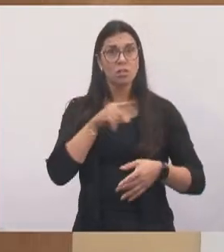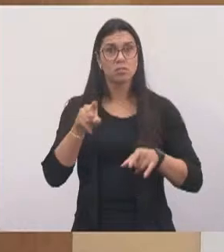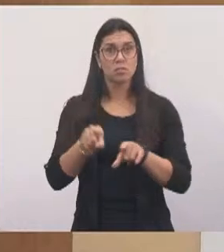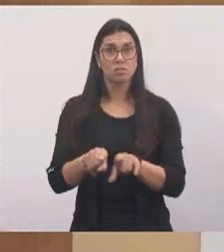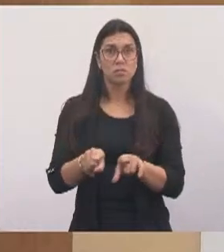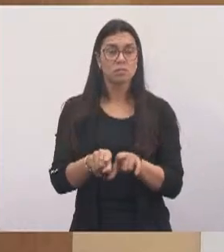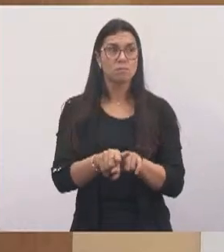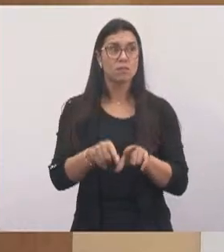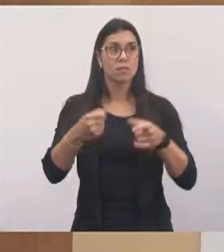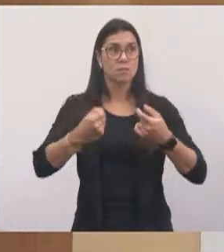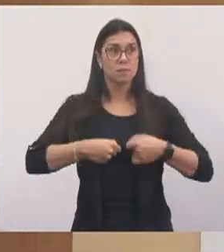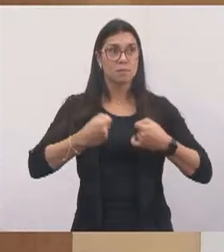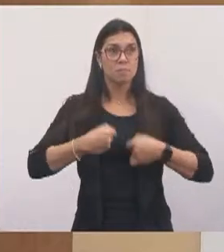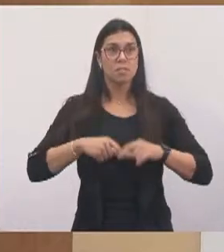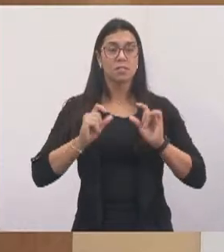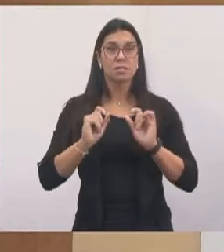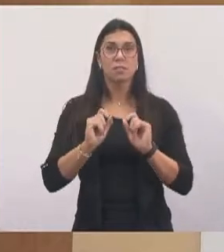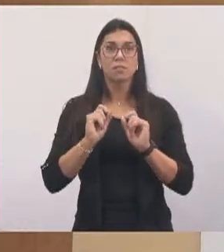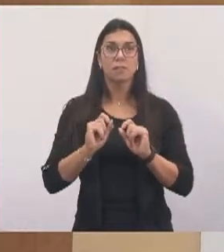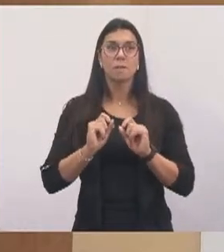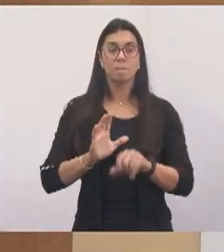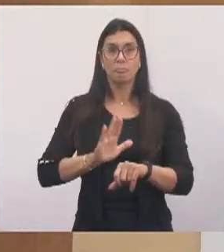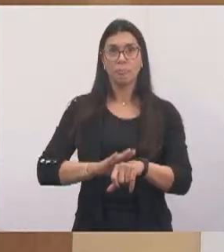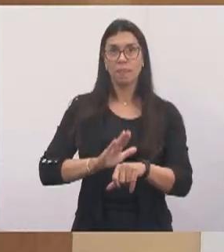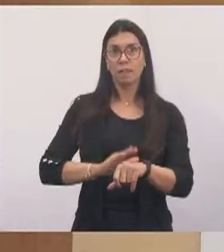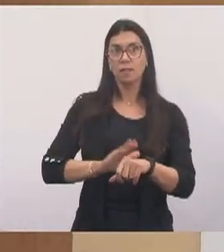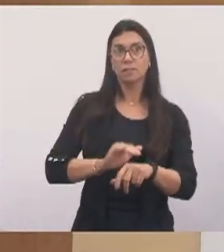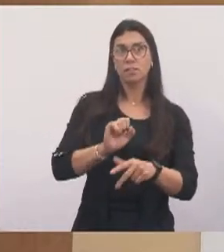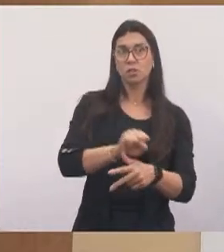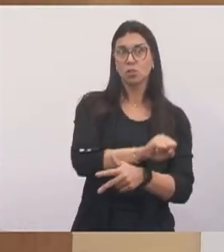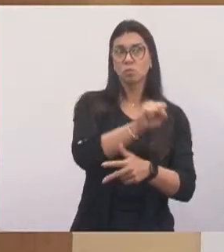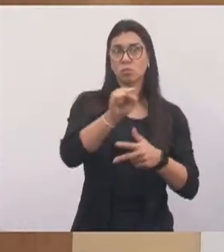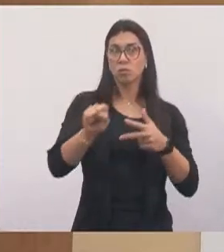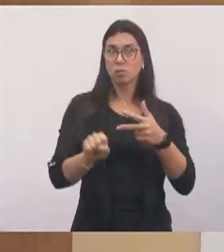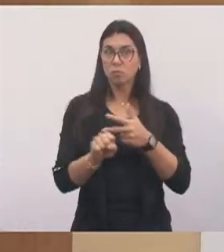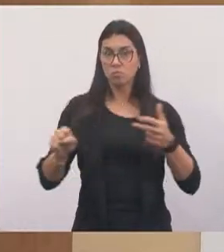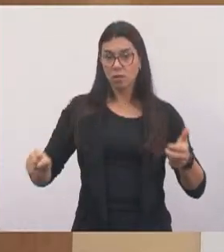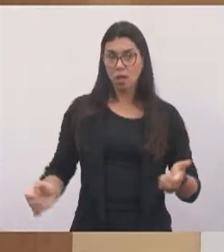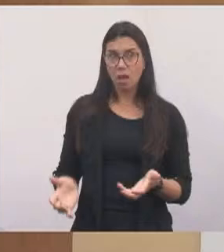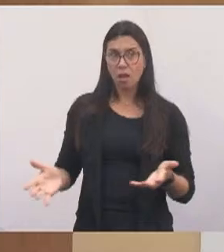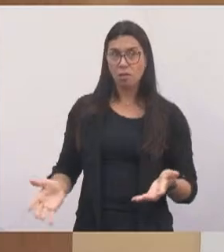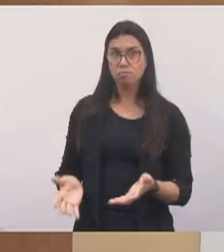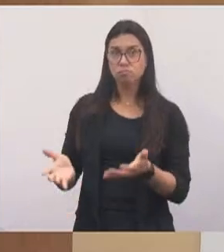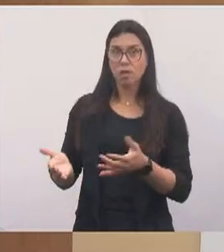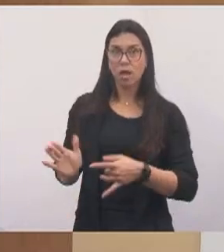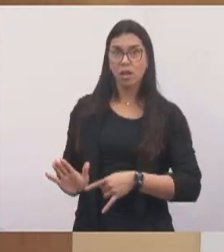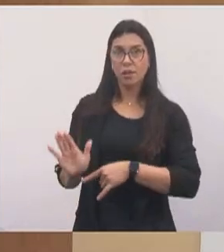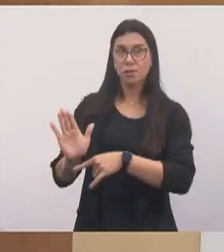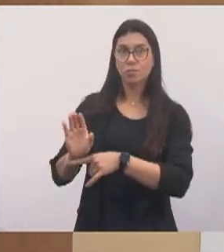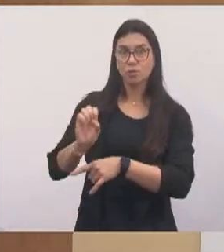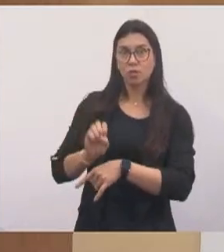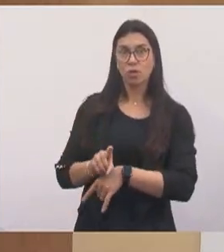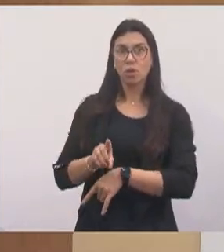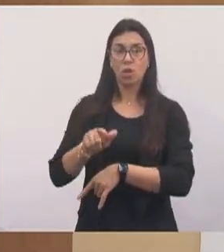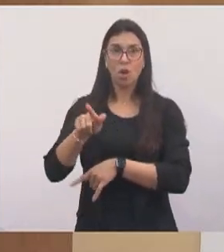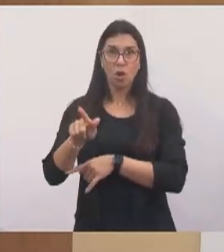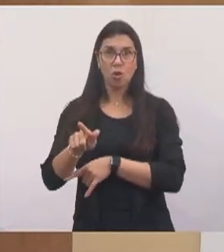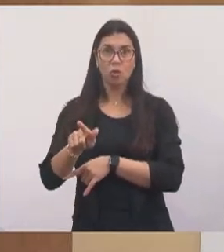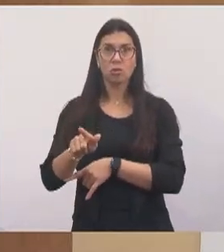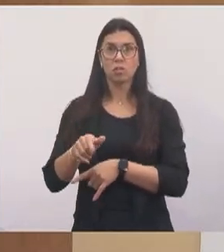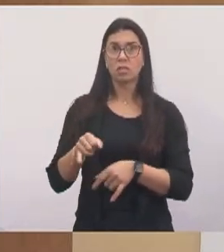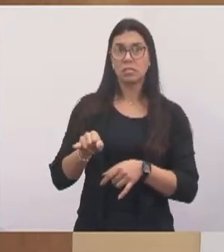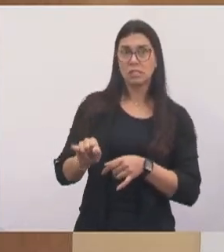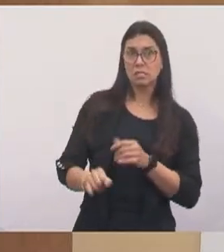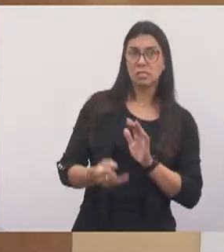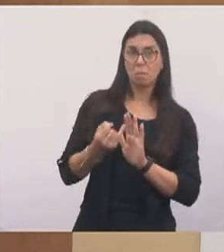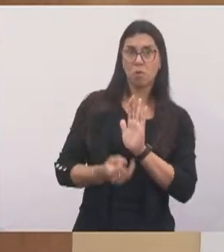também faça com que o poder público estimule essas ONGs, seja através de isenções,